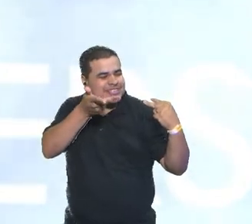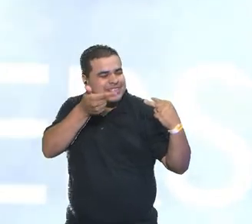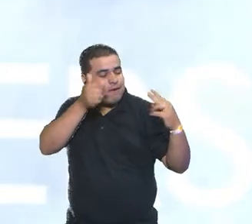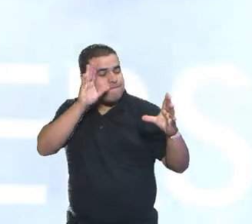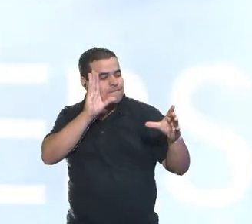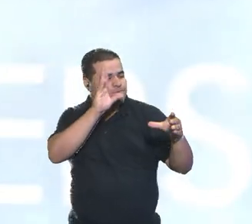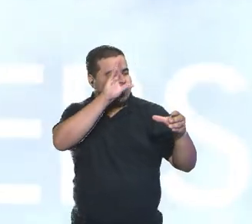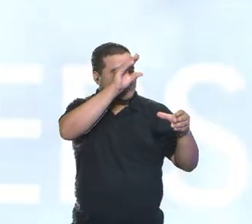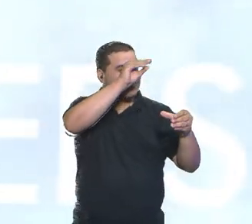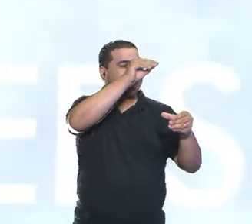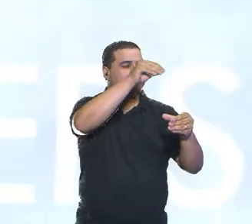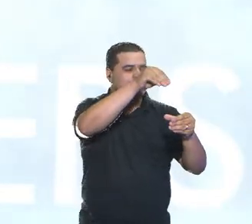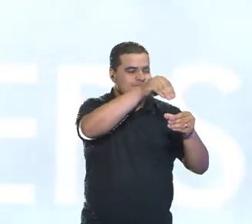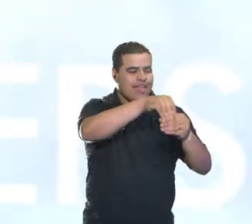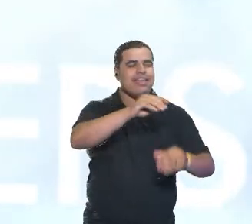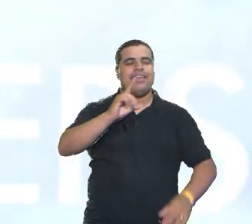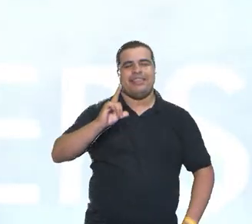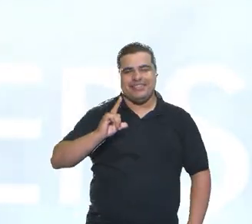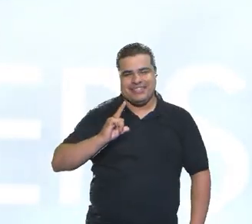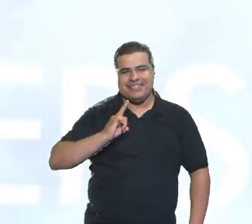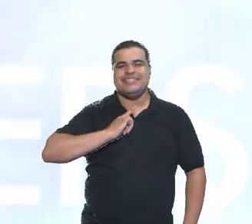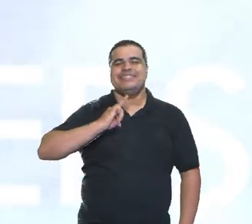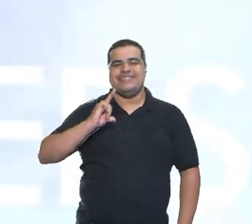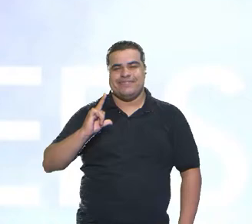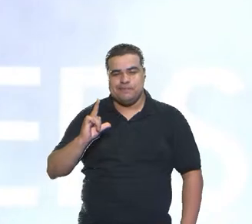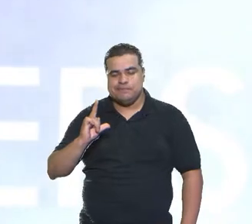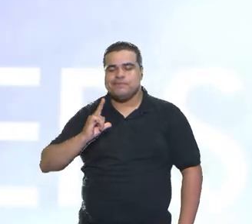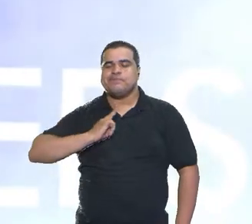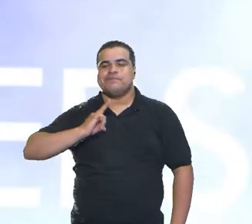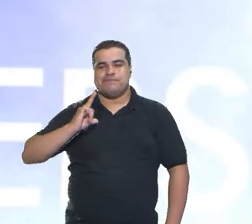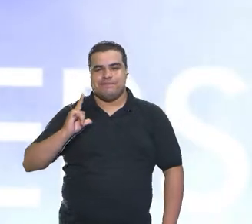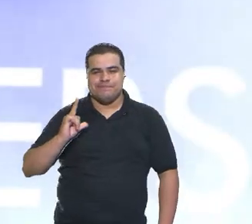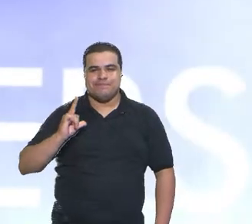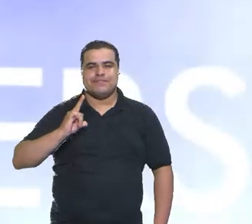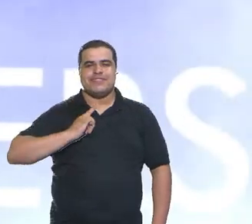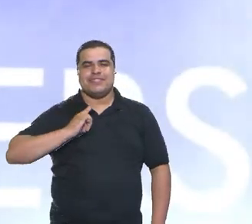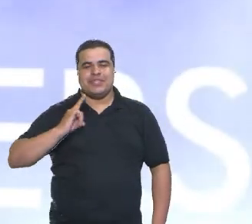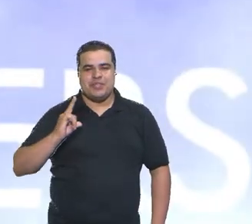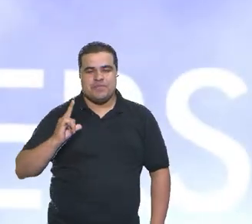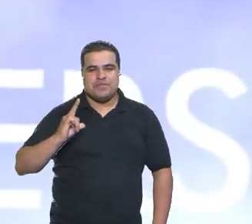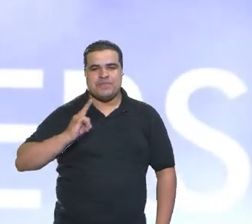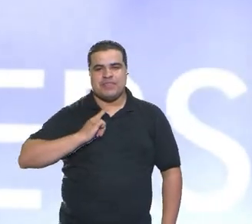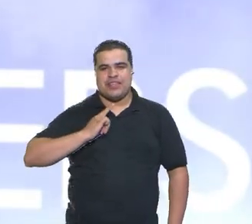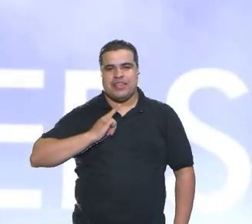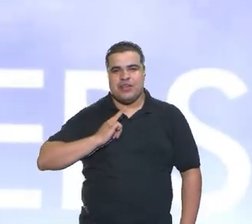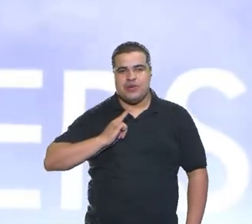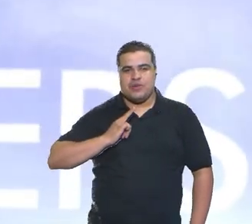a riqueza que existe dentro de você